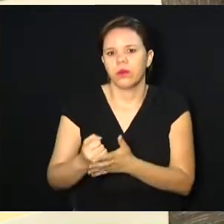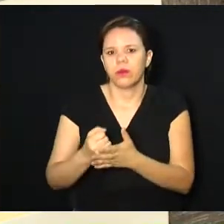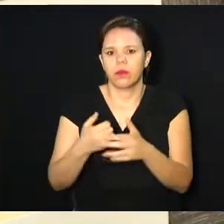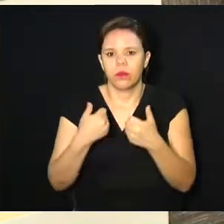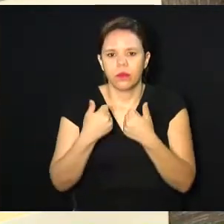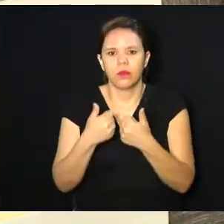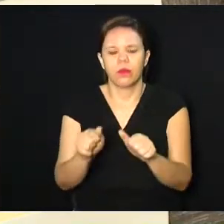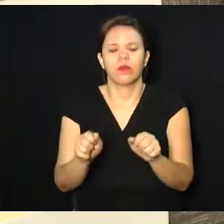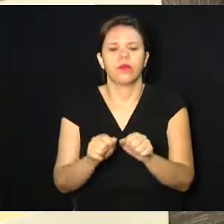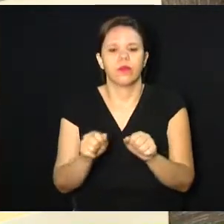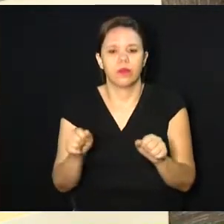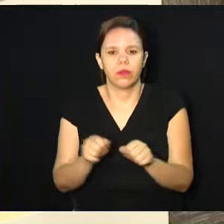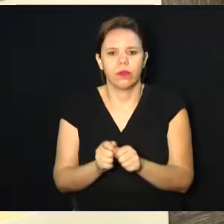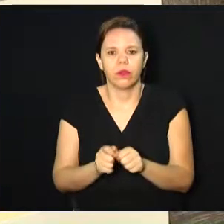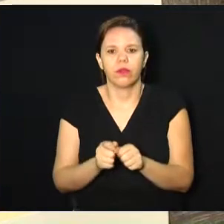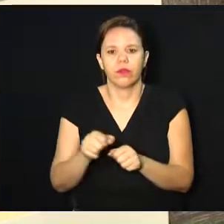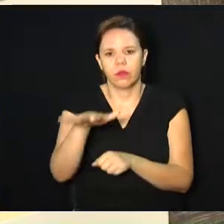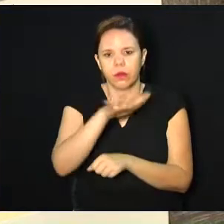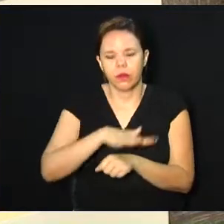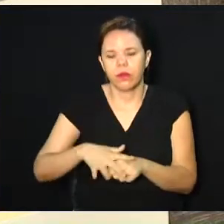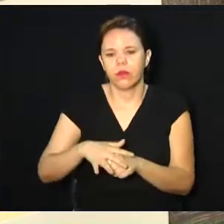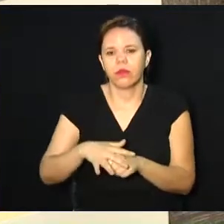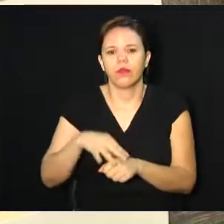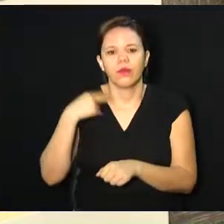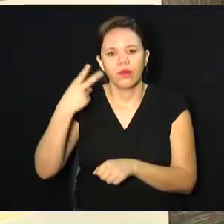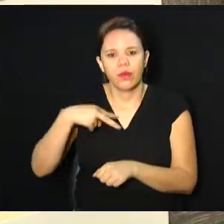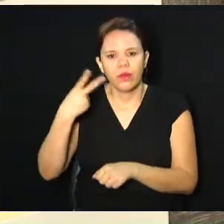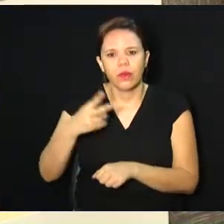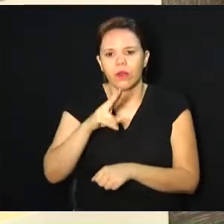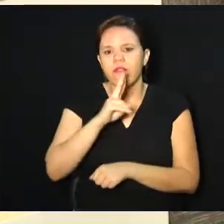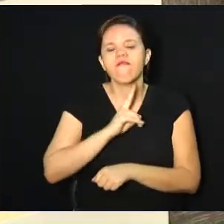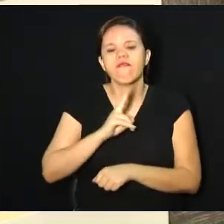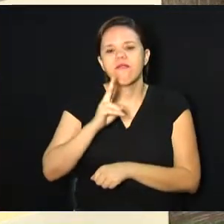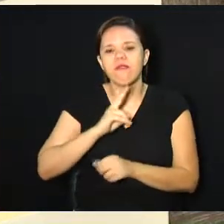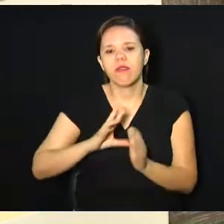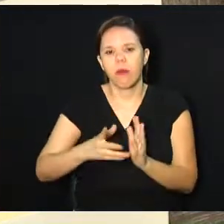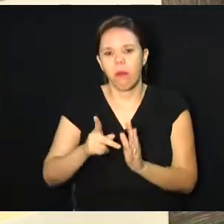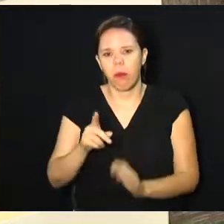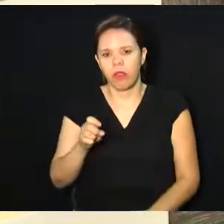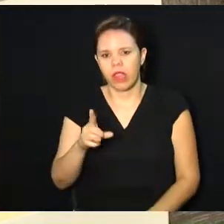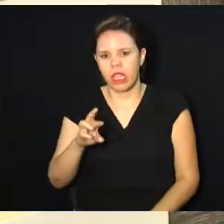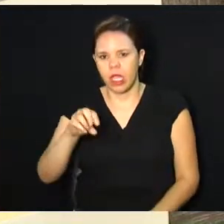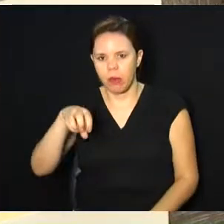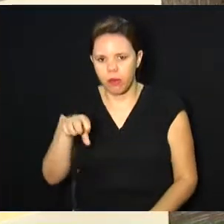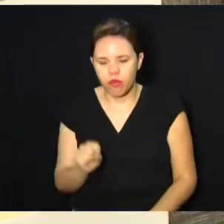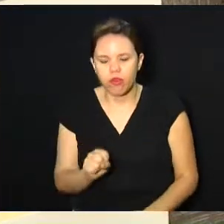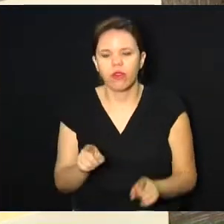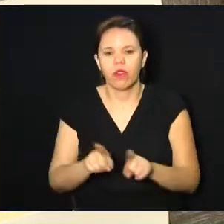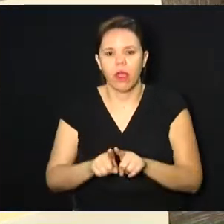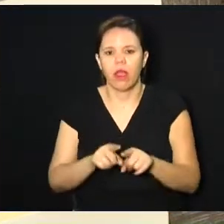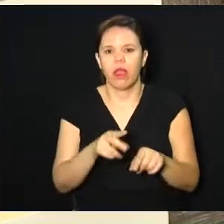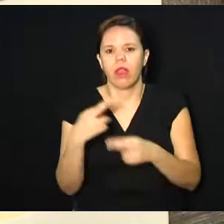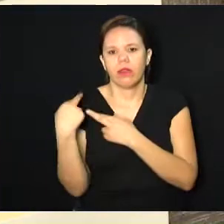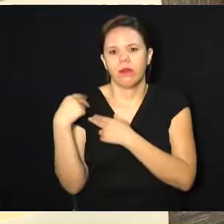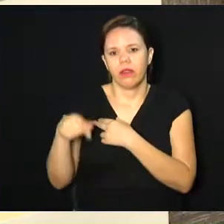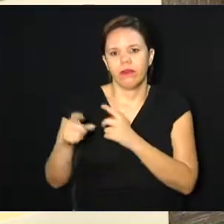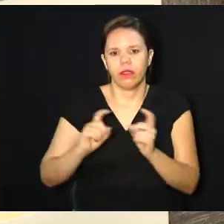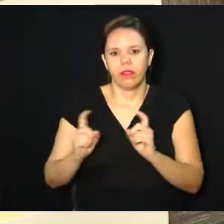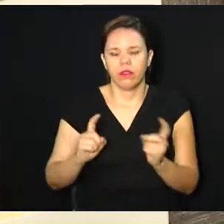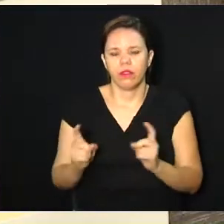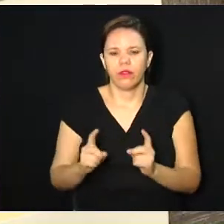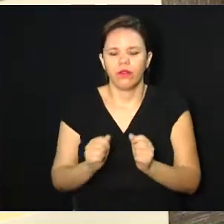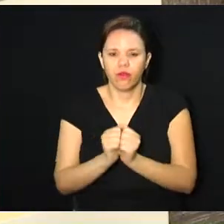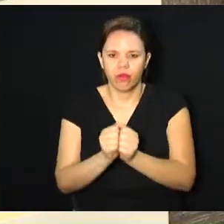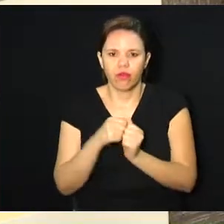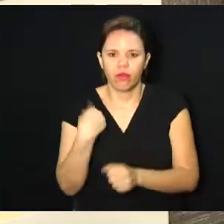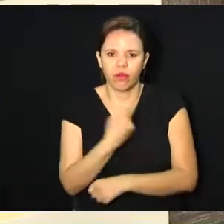pelo vereador Nelson Osseri, do Podemos. Fique conosco na TV Câmara Campinas e também na nossa página